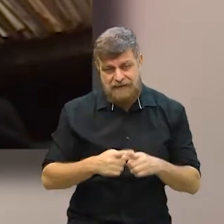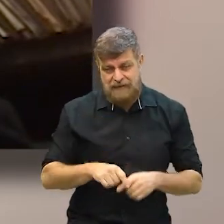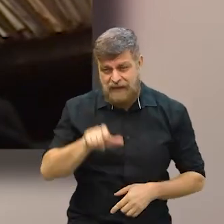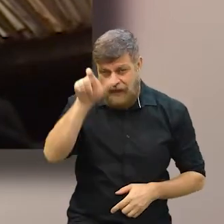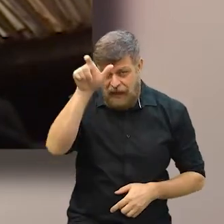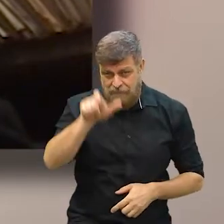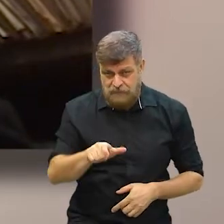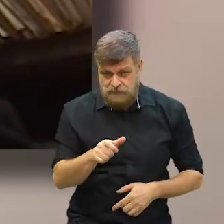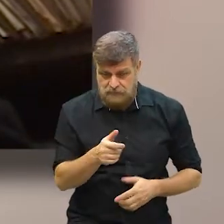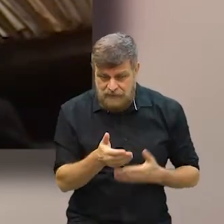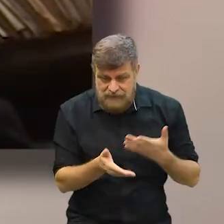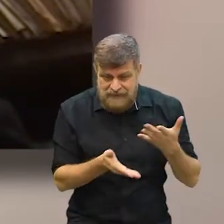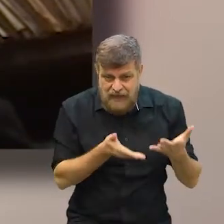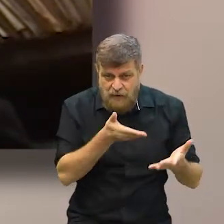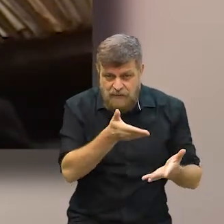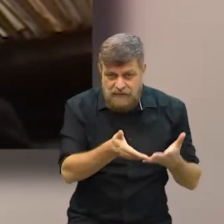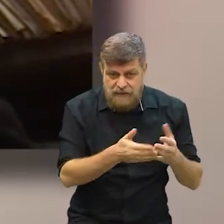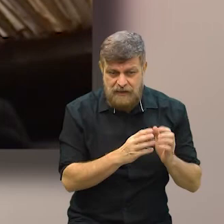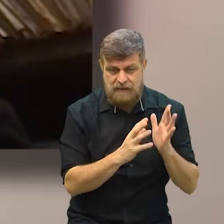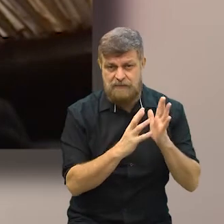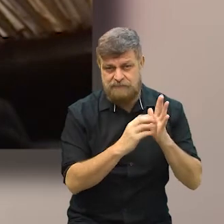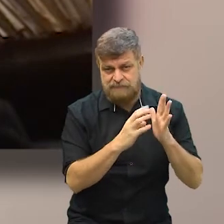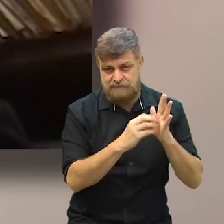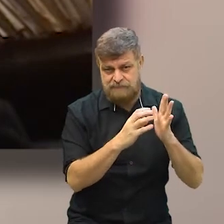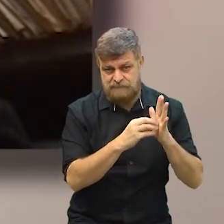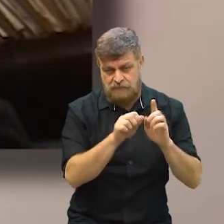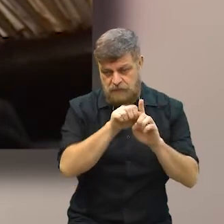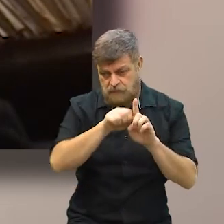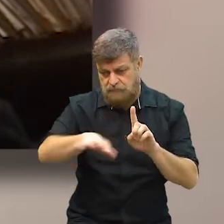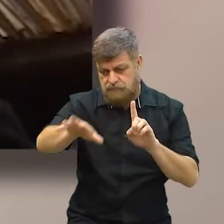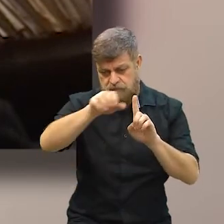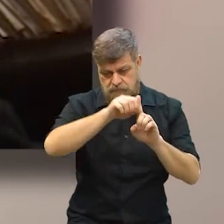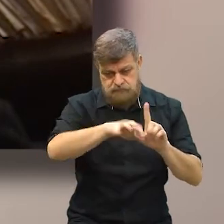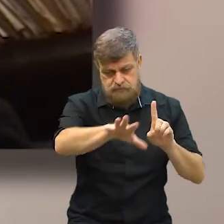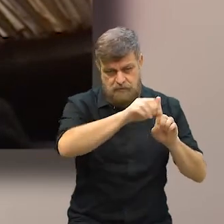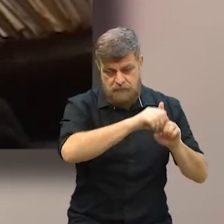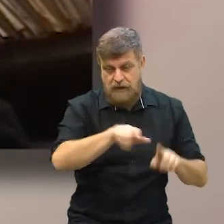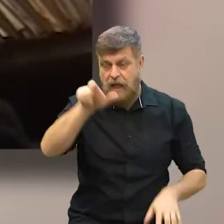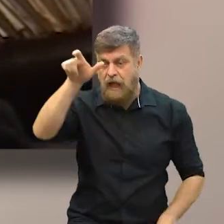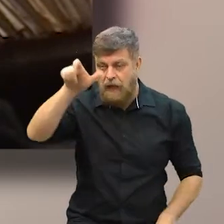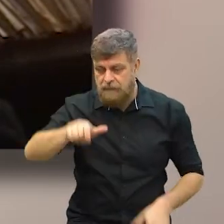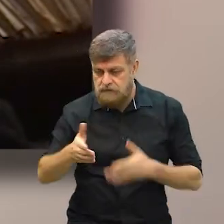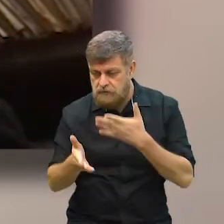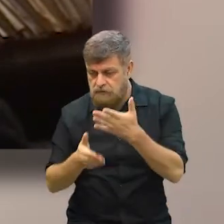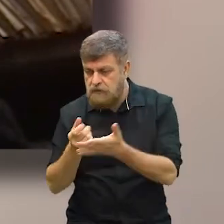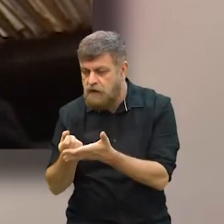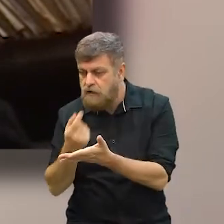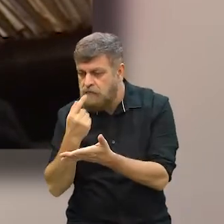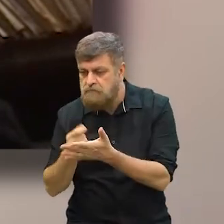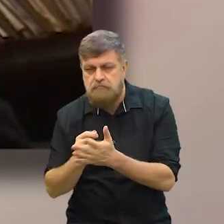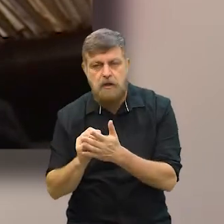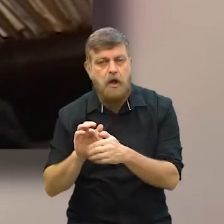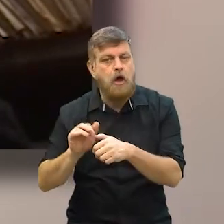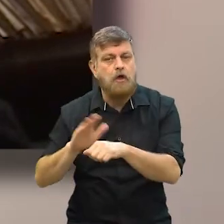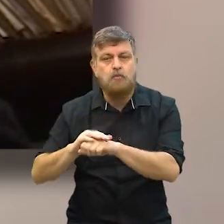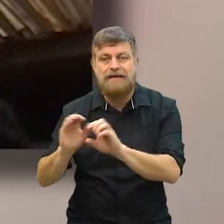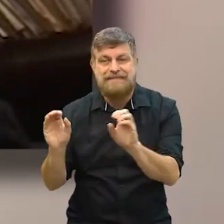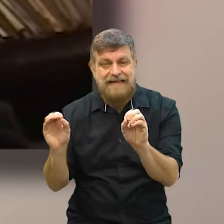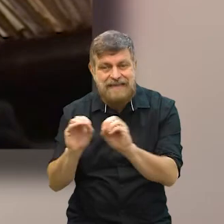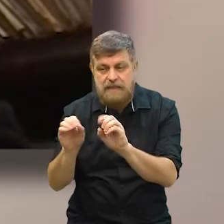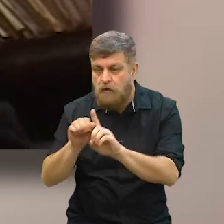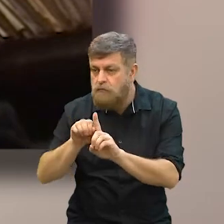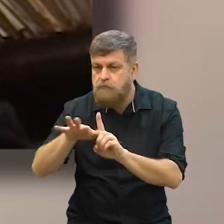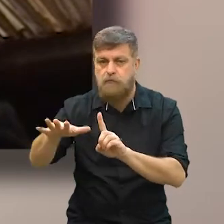quem não se trata fica doente e transmite a doença. Quem se trata não fica doente e